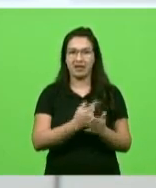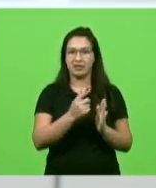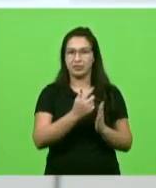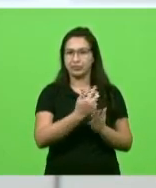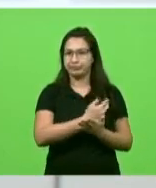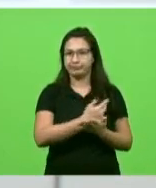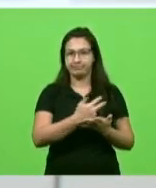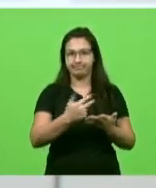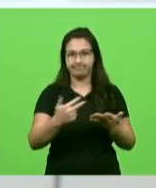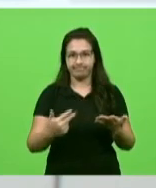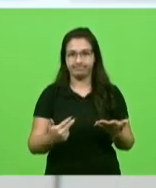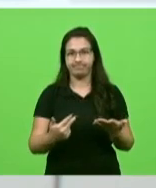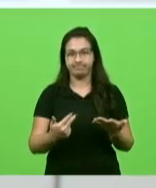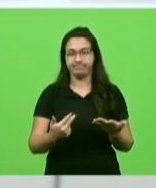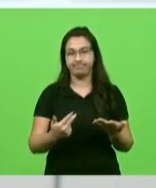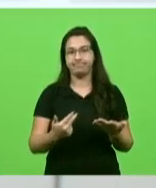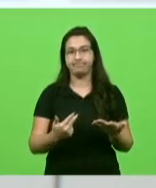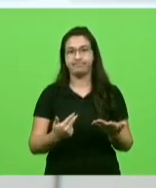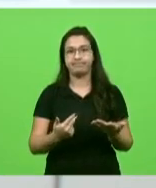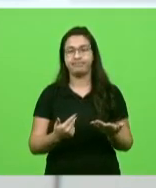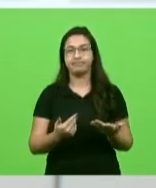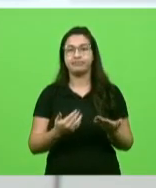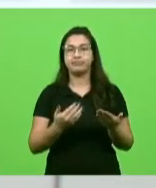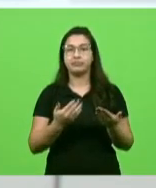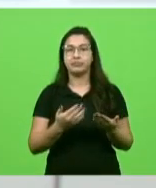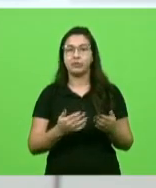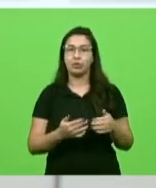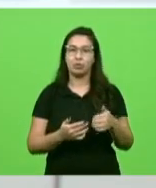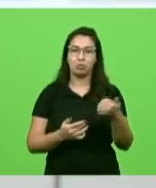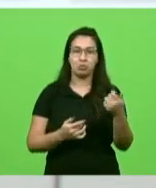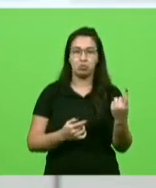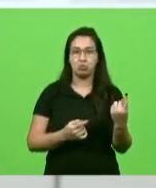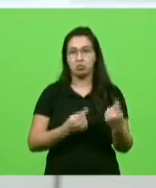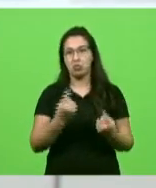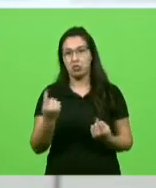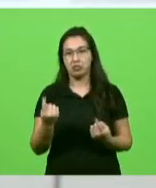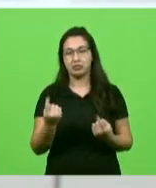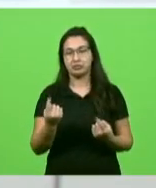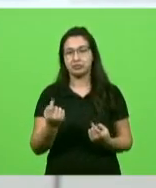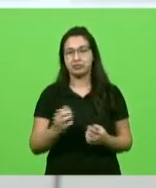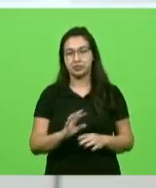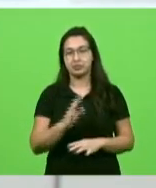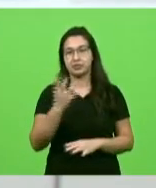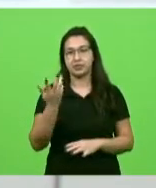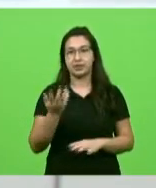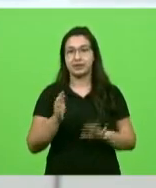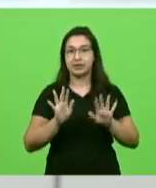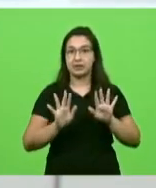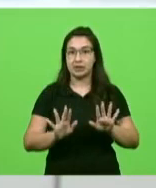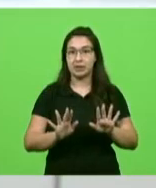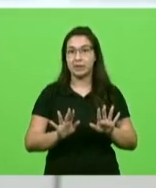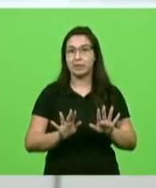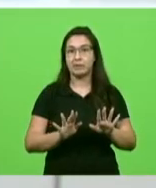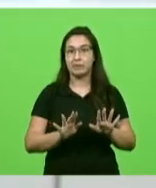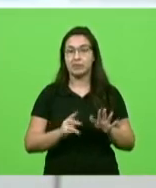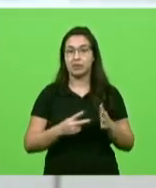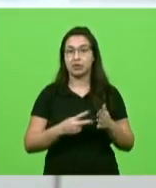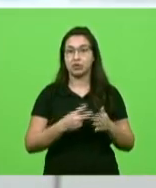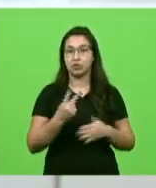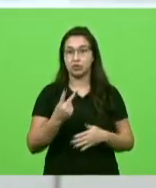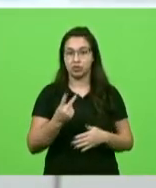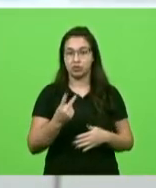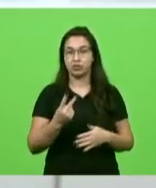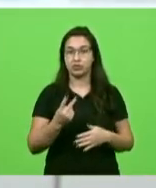as funções aplicáveis num e noutro caso Aliás a circunstância de ser dúplice a pena